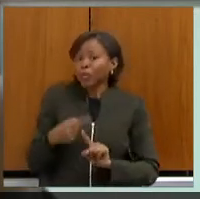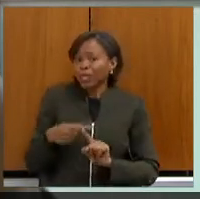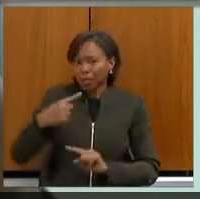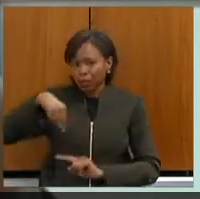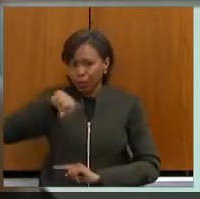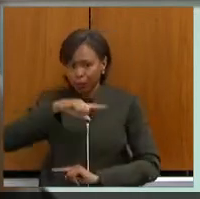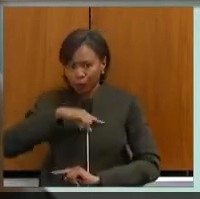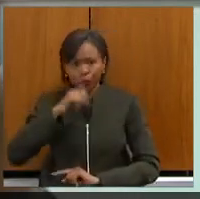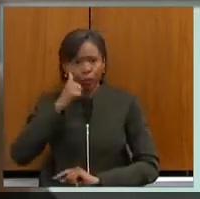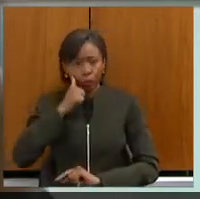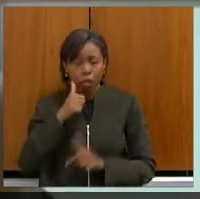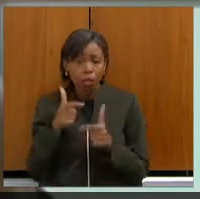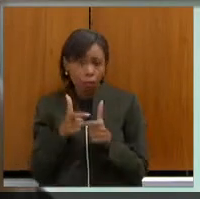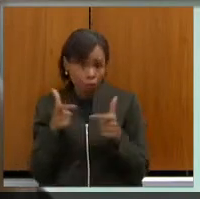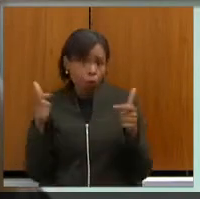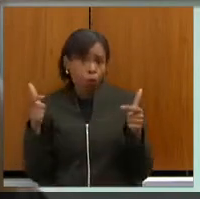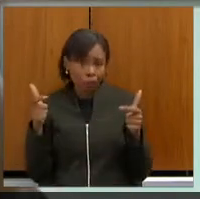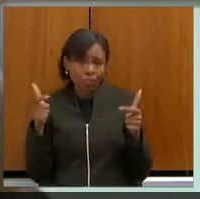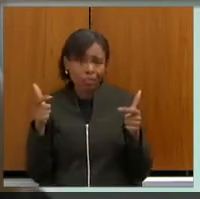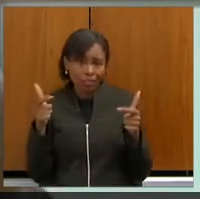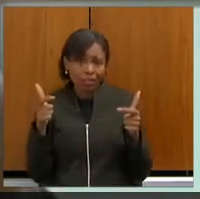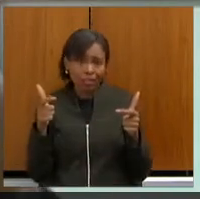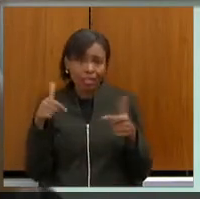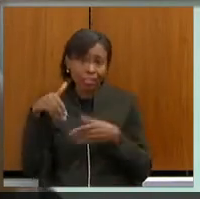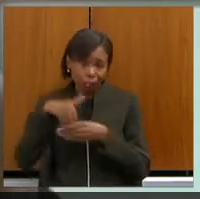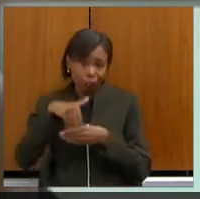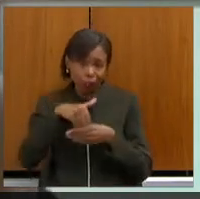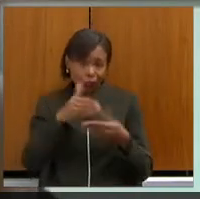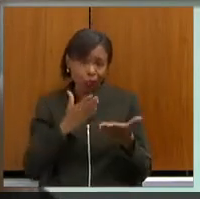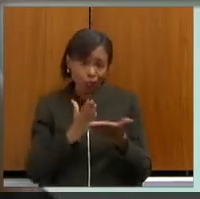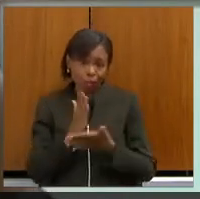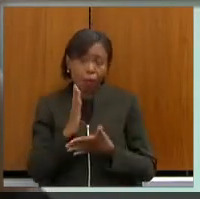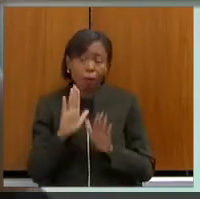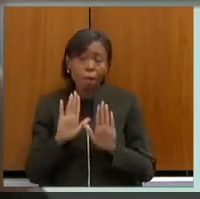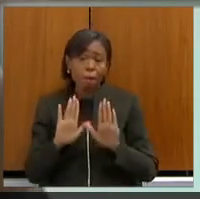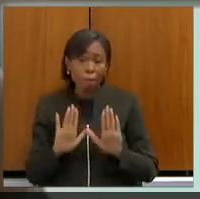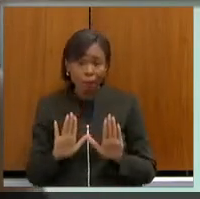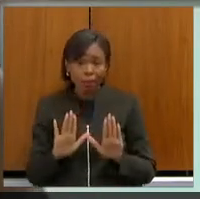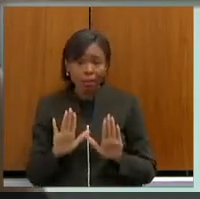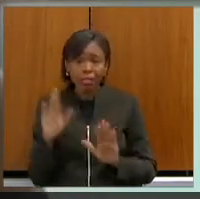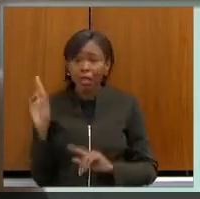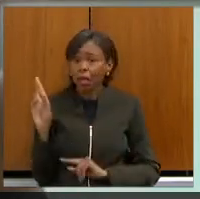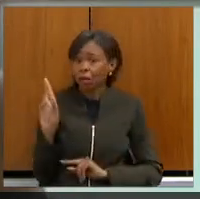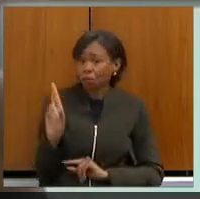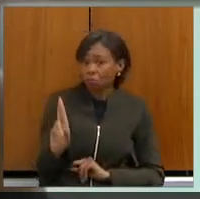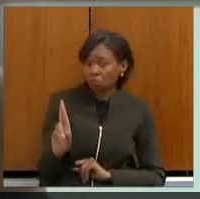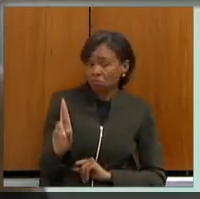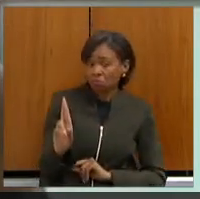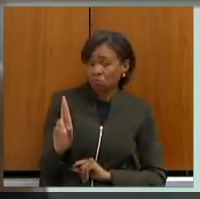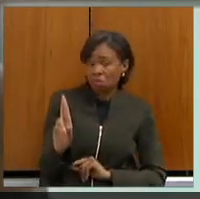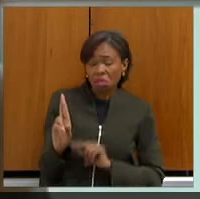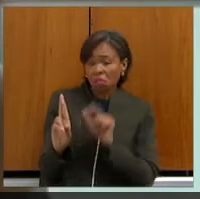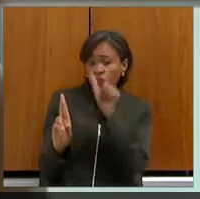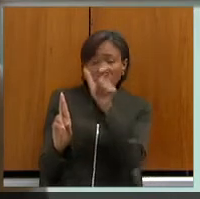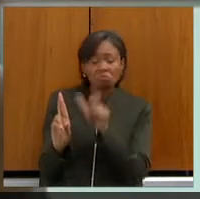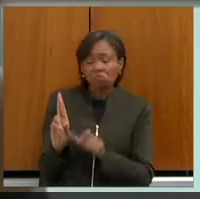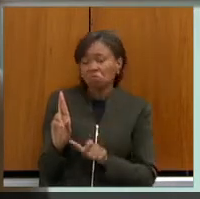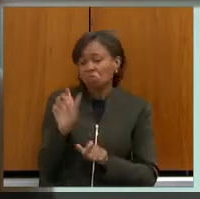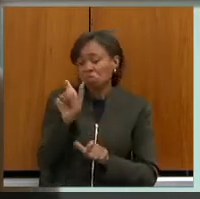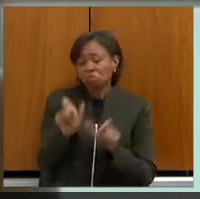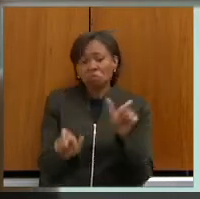somos a maioria do eleitorado e nem tanto a nossa representatividade é